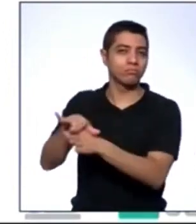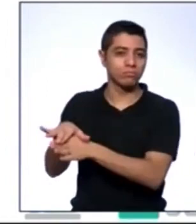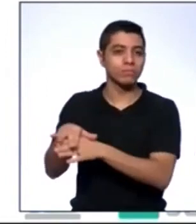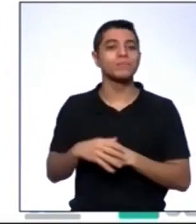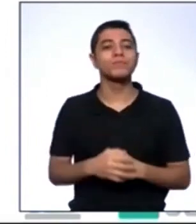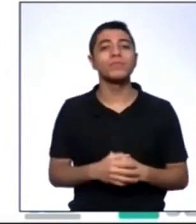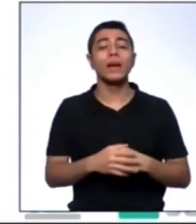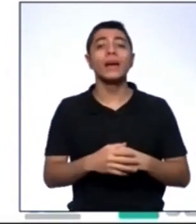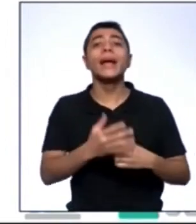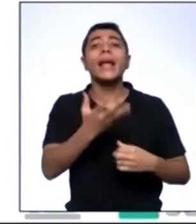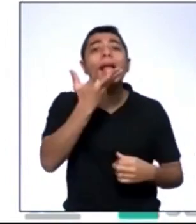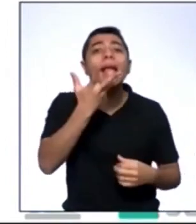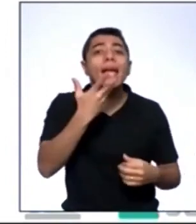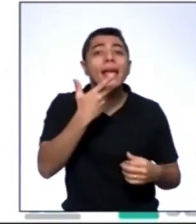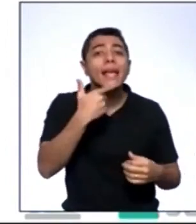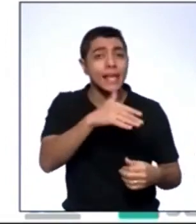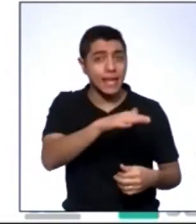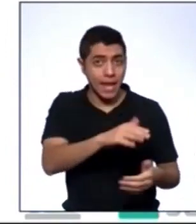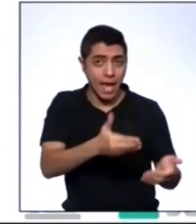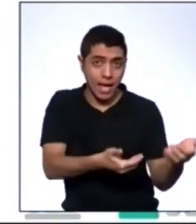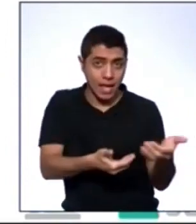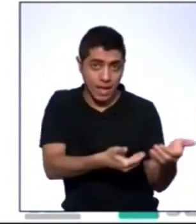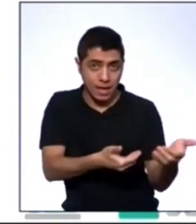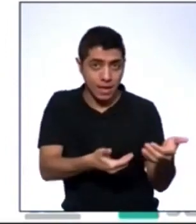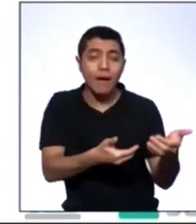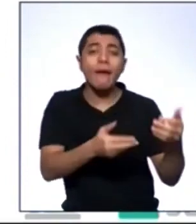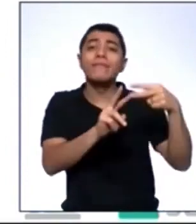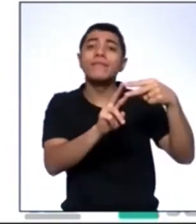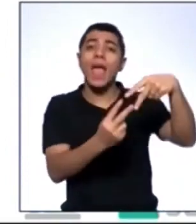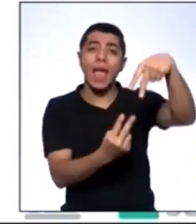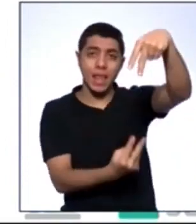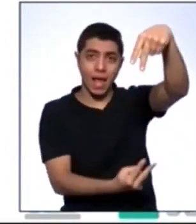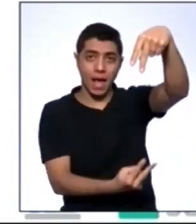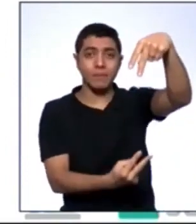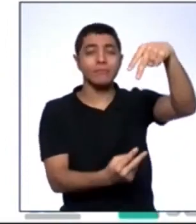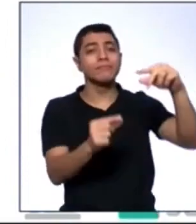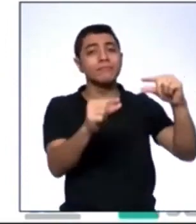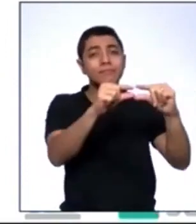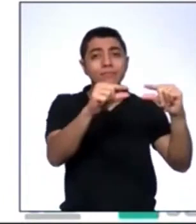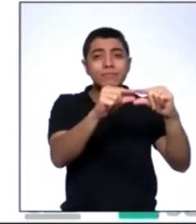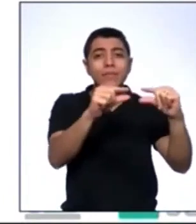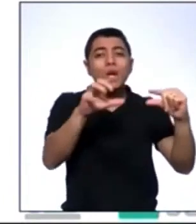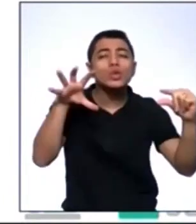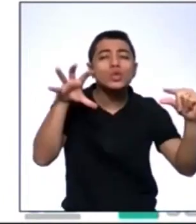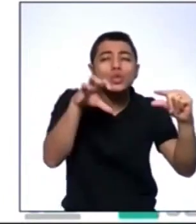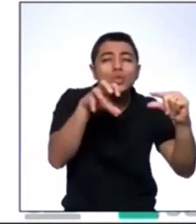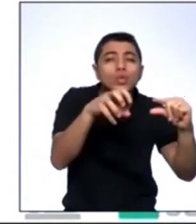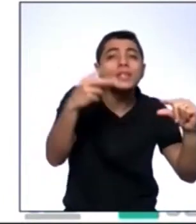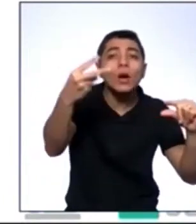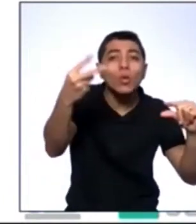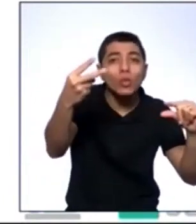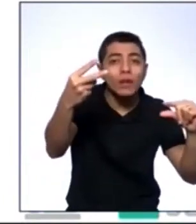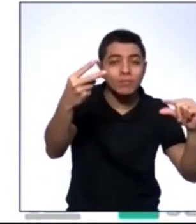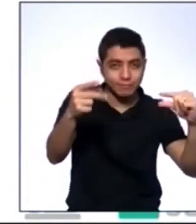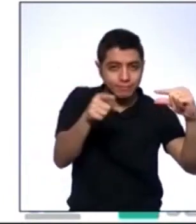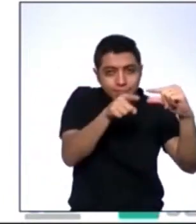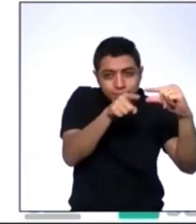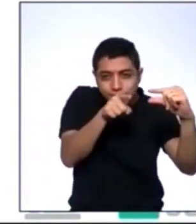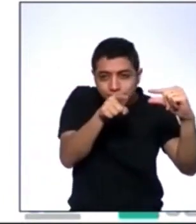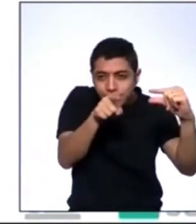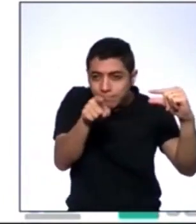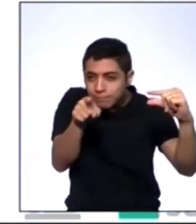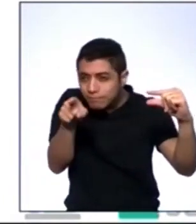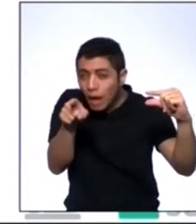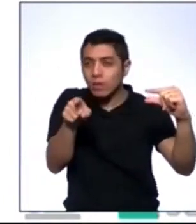A criança tem aquela bandinha. Repara que o casal 1 e 2 não tem a bandinha. Se